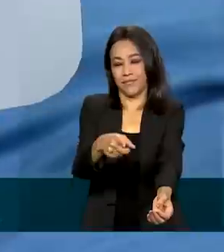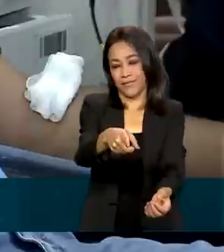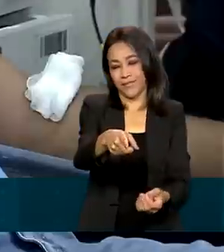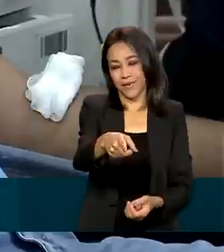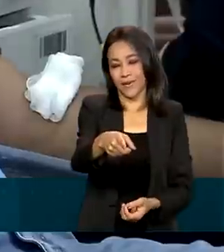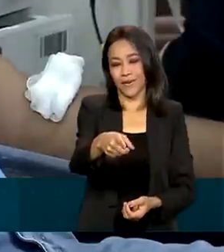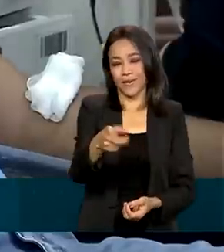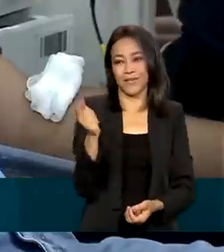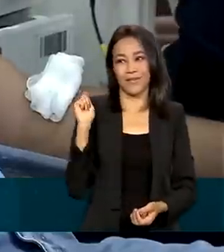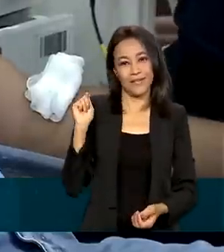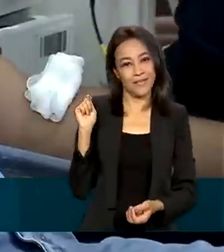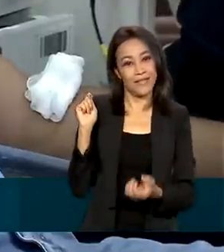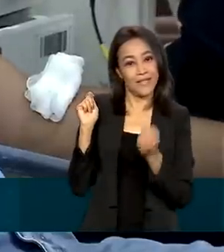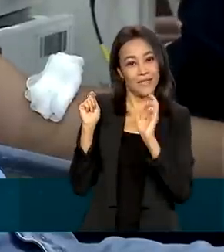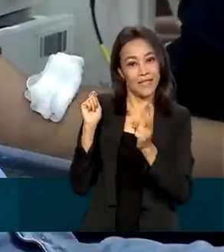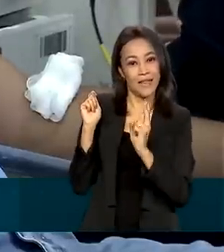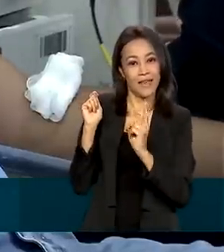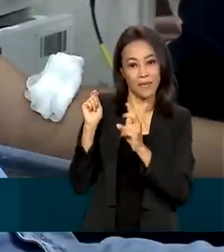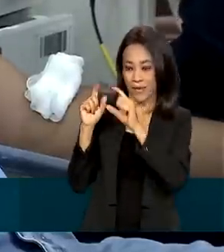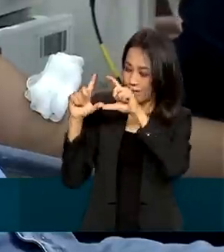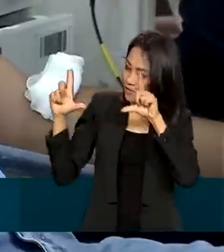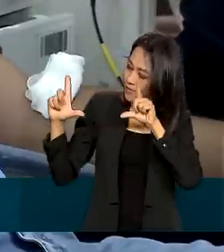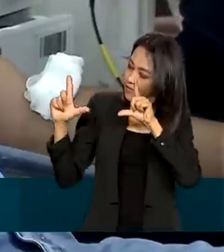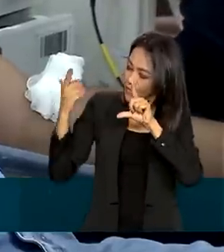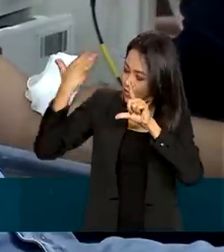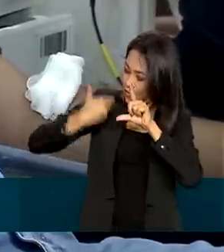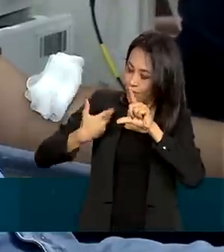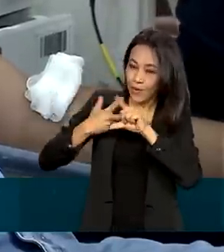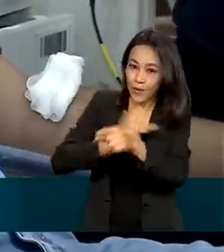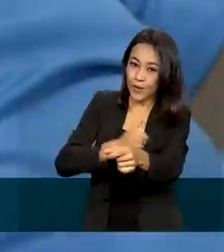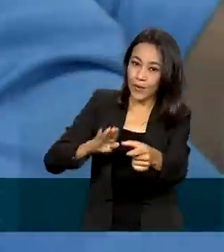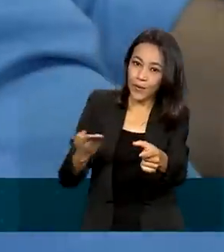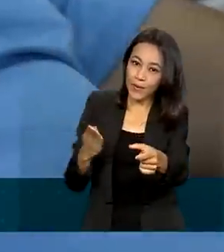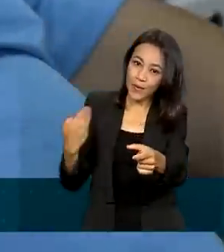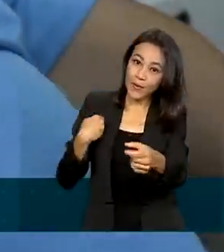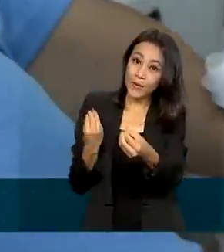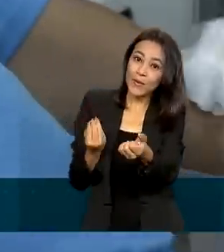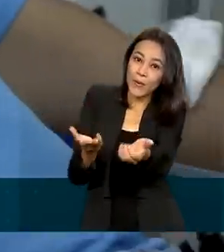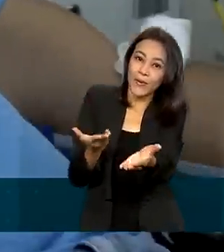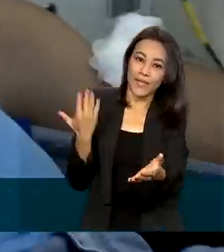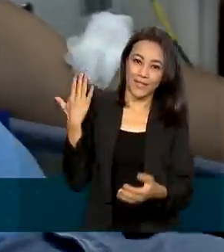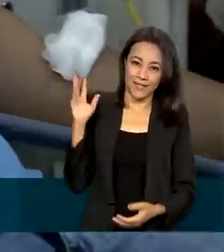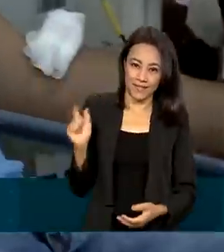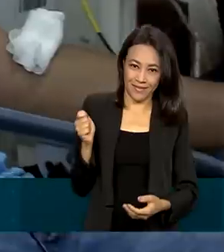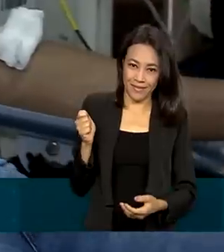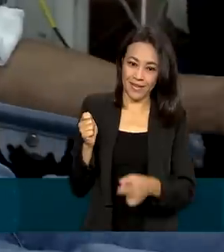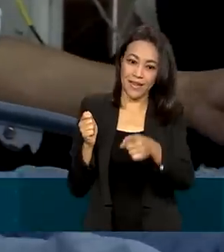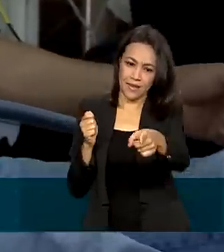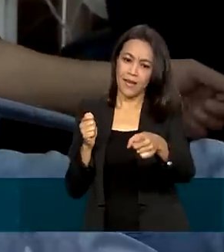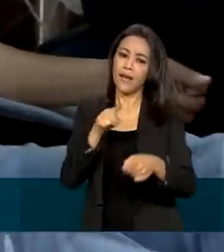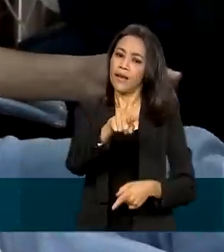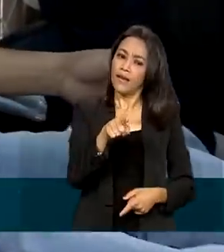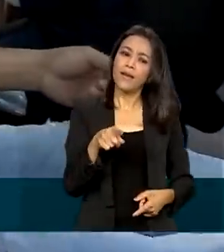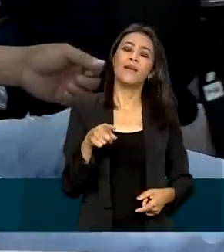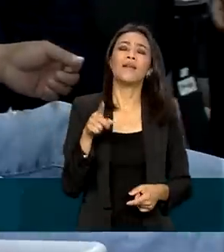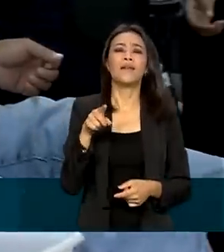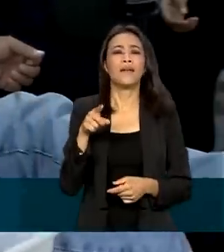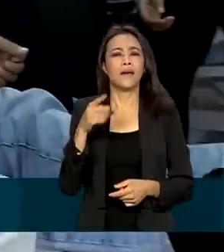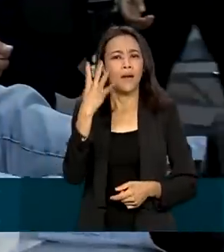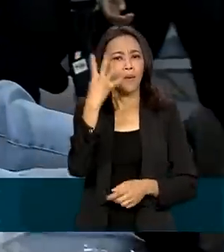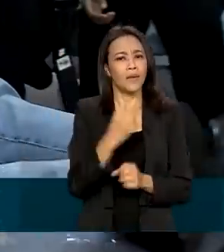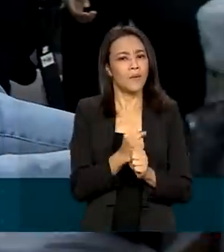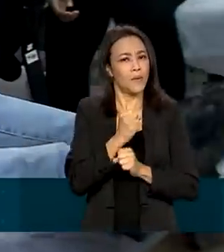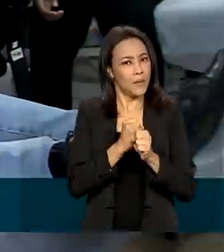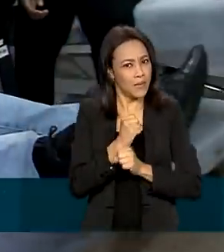plaquinha com hashtags Sou doador, doe sangue, salve vidas. É que há 4 anos ele lidera uma campanha com a equipe de